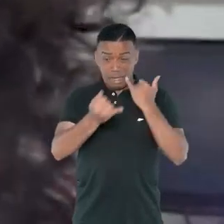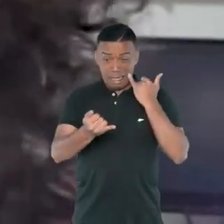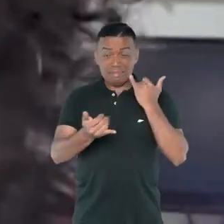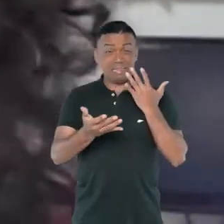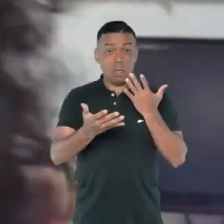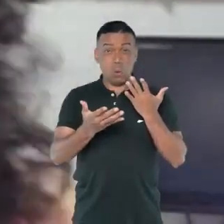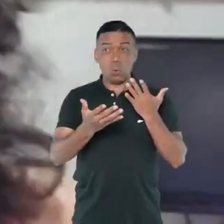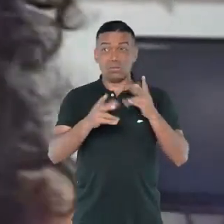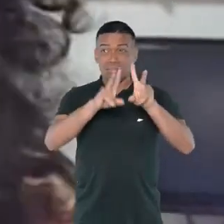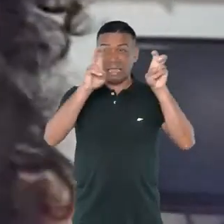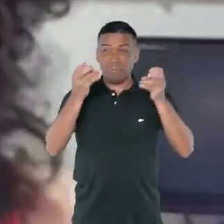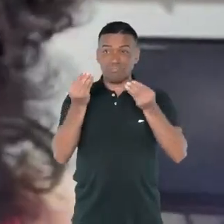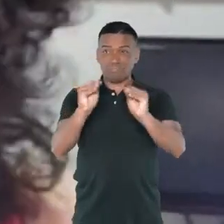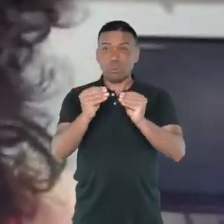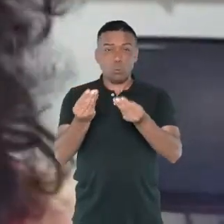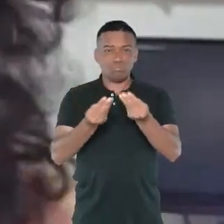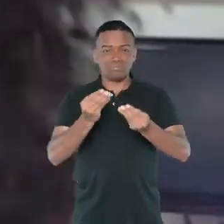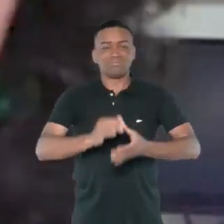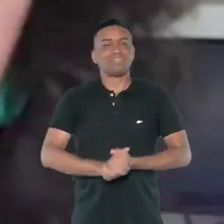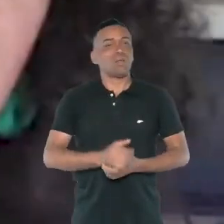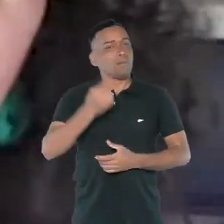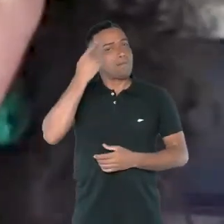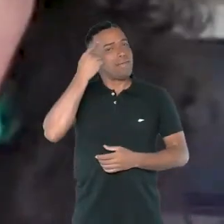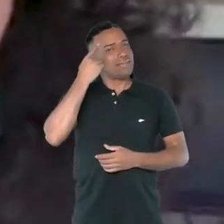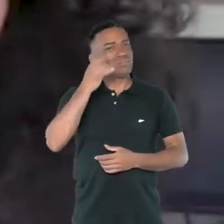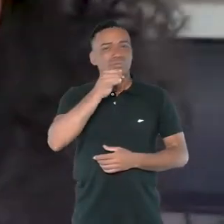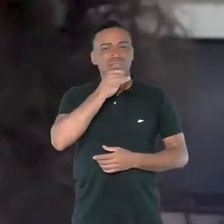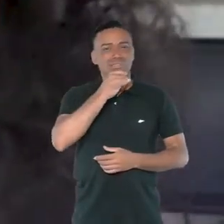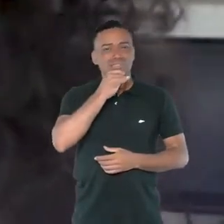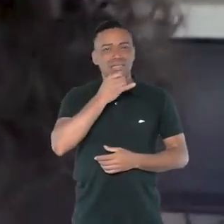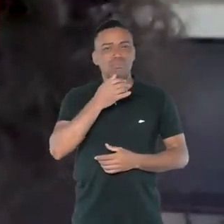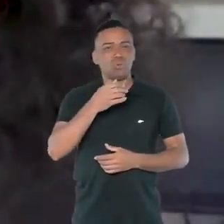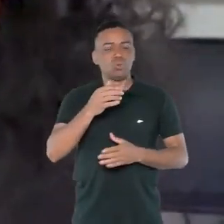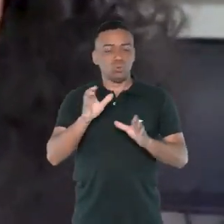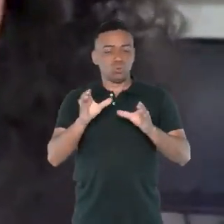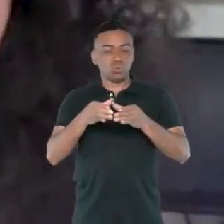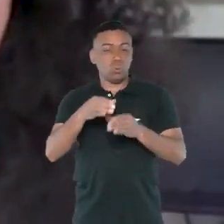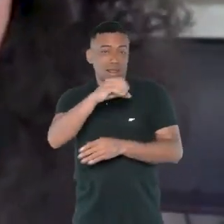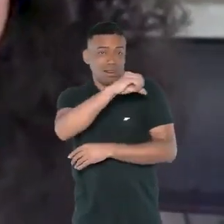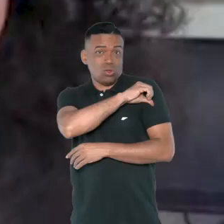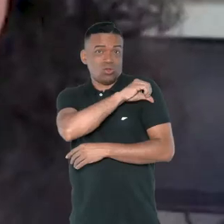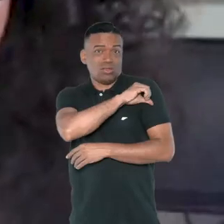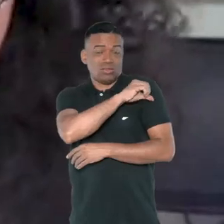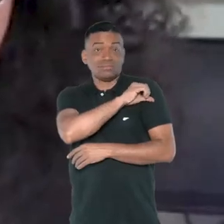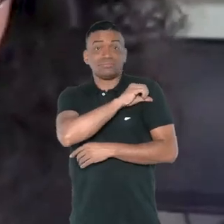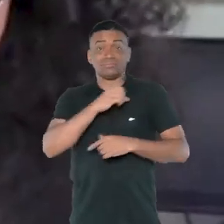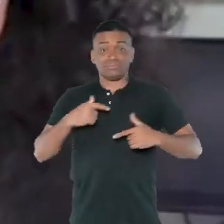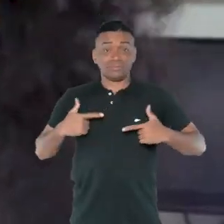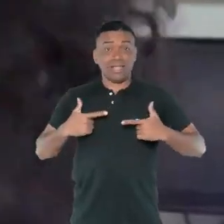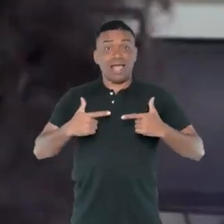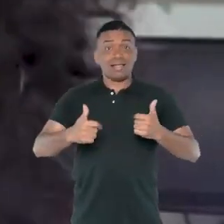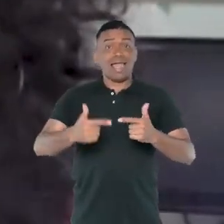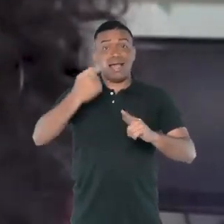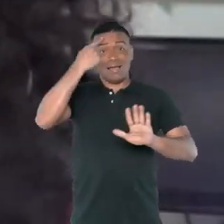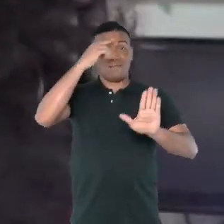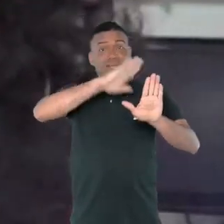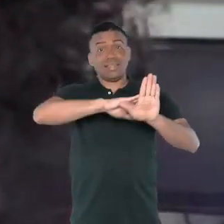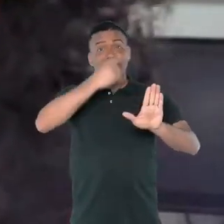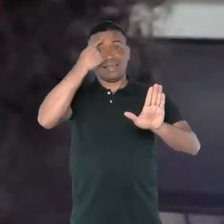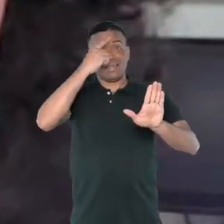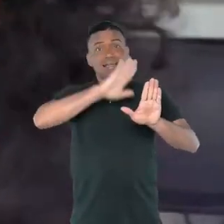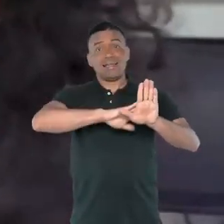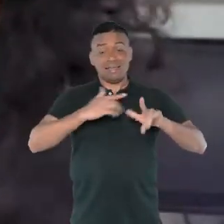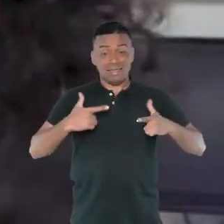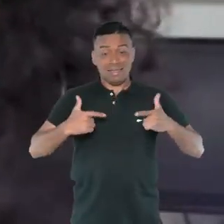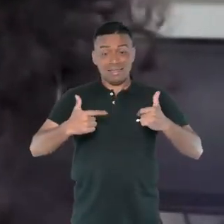fico até com medo disso, né, menina? Será que eu puxei isso aí? Mas eu penso muito na pegada... Quando eu tava no 9º ano ali, eu